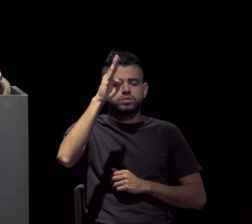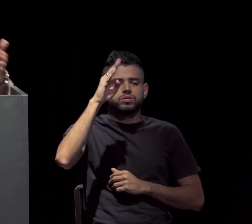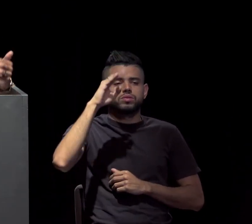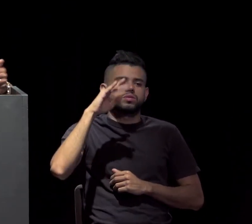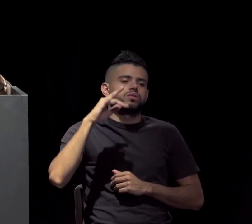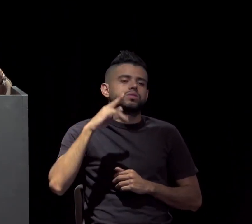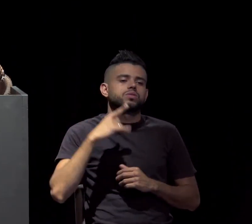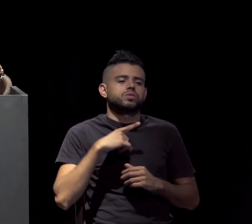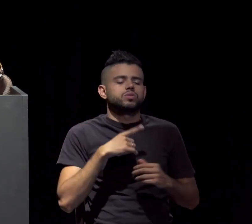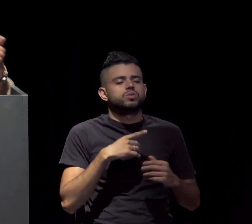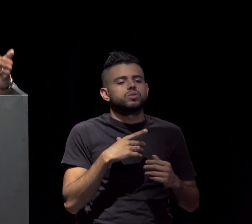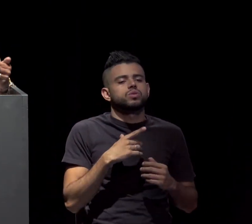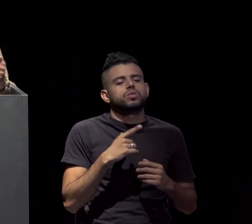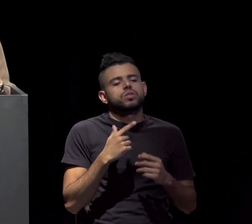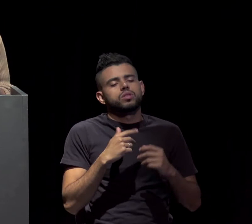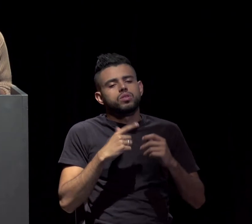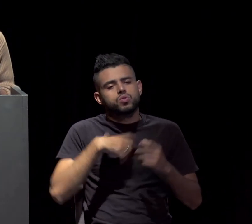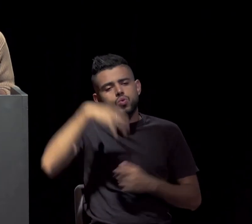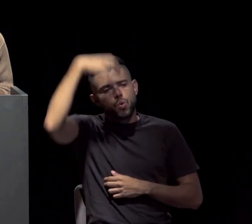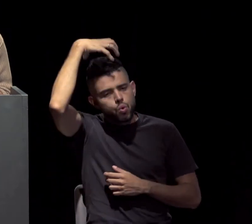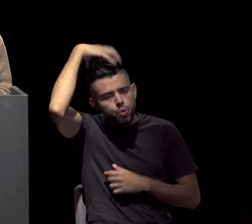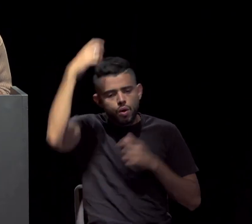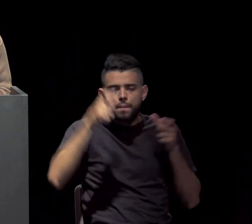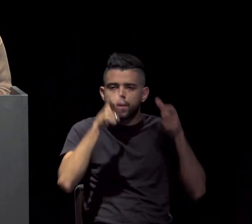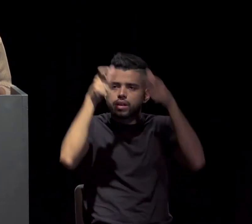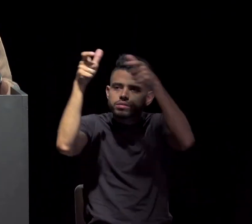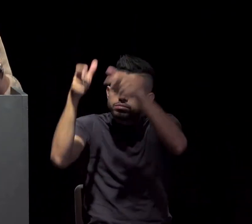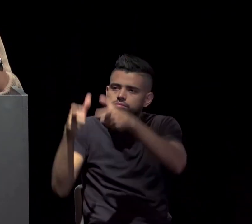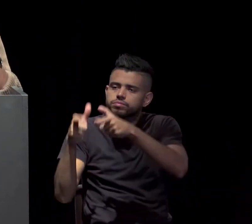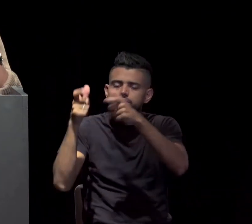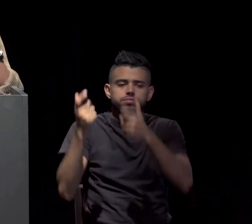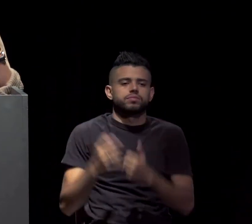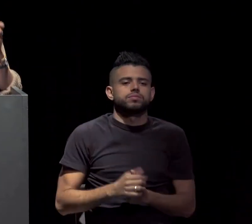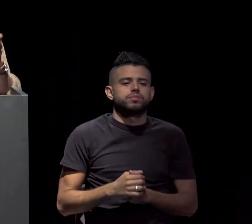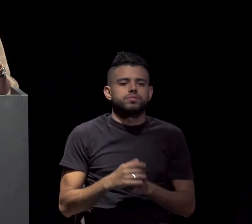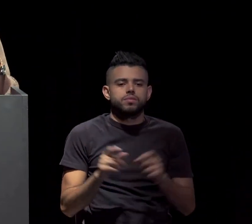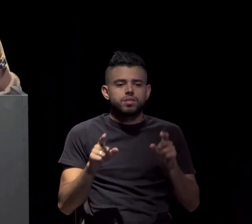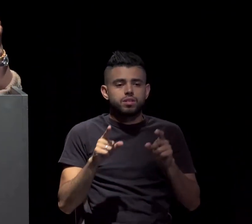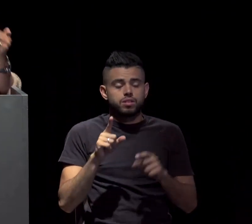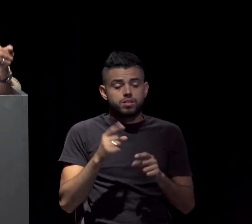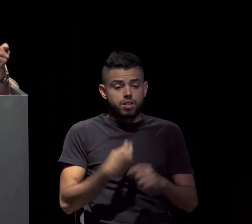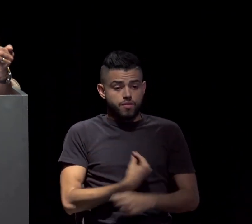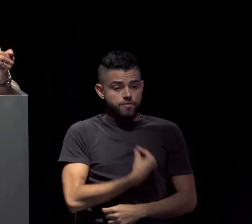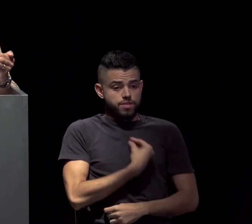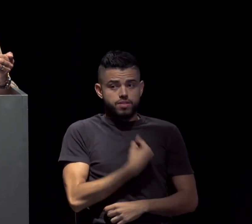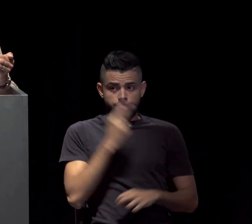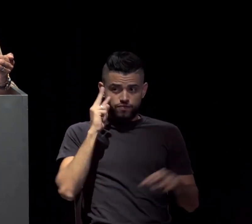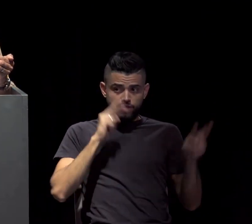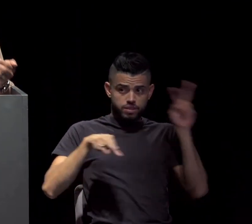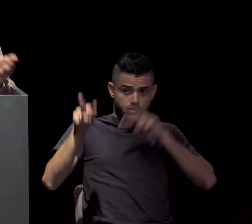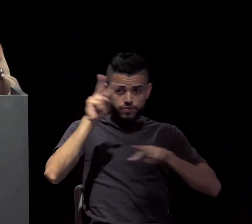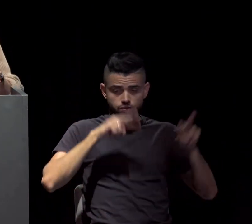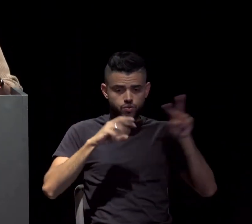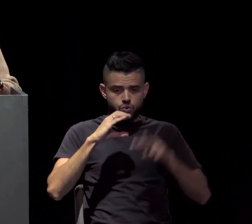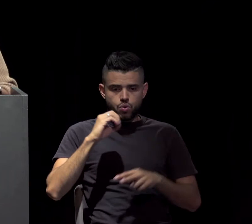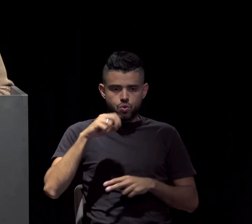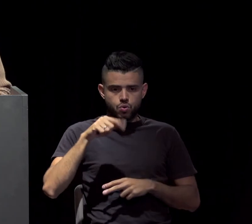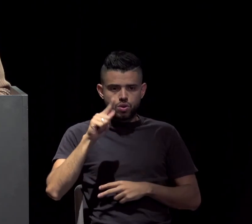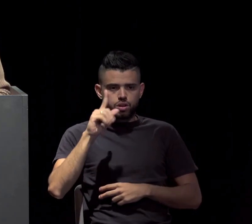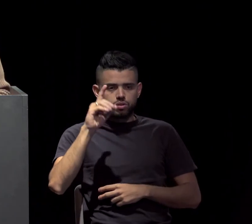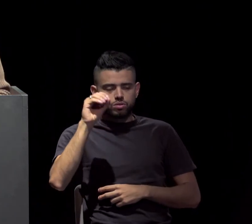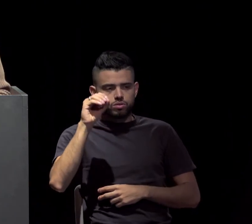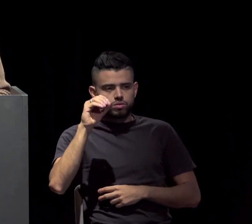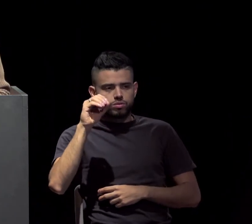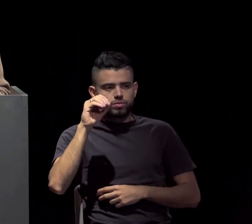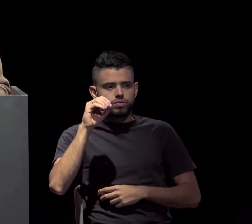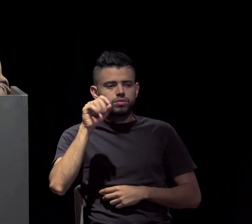os cortejos, os atos de coroamento, a construção da vida visível do Congado. Qual que é a limitação